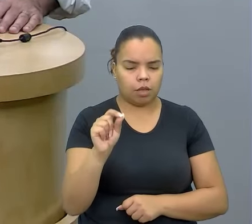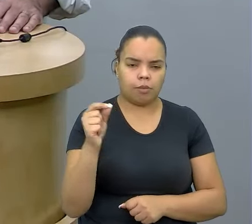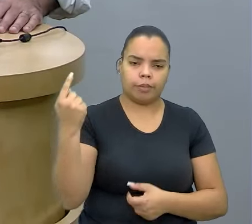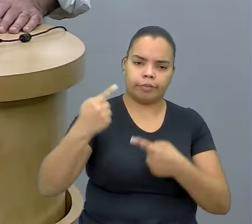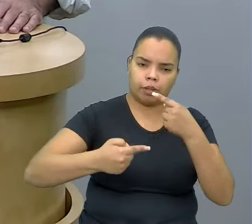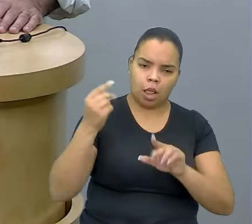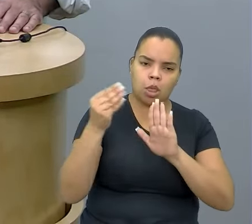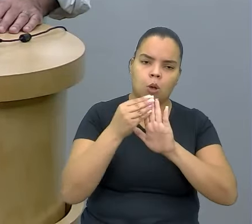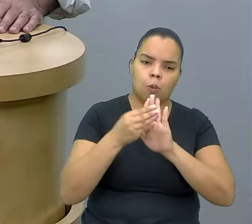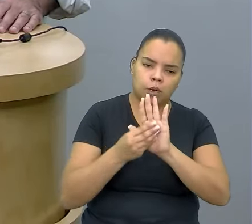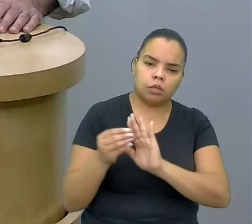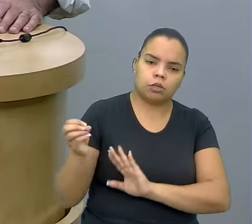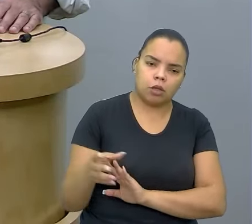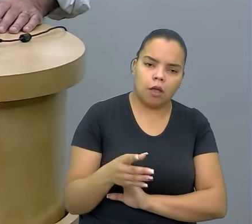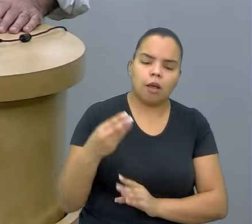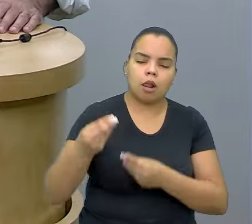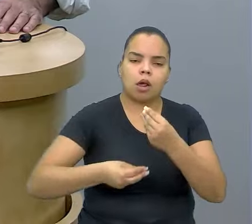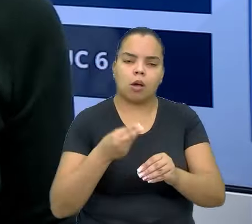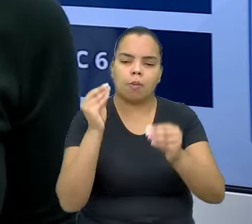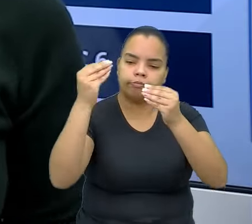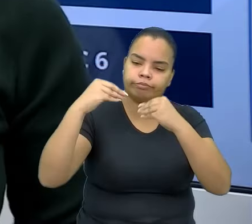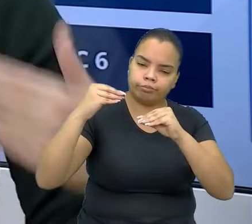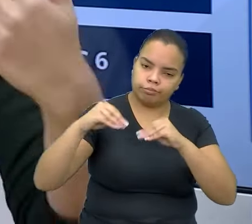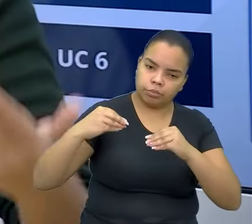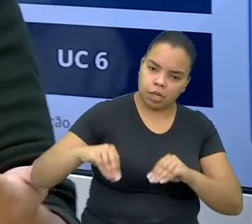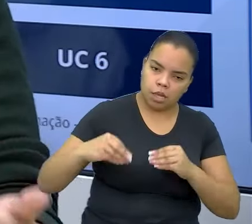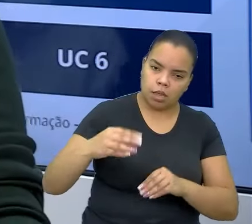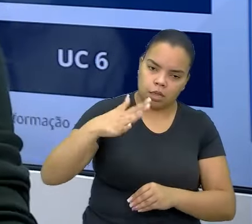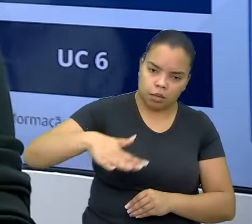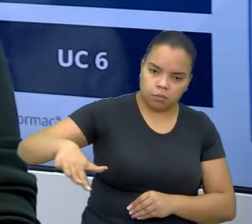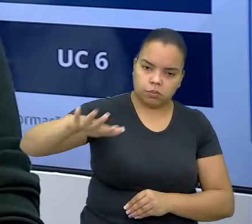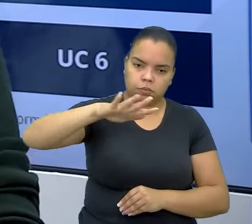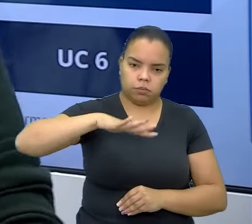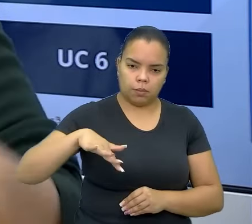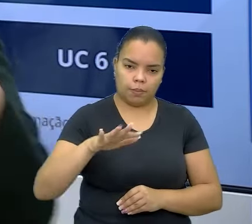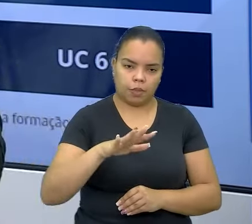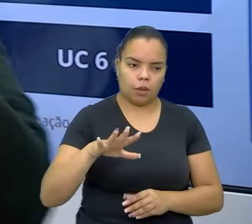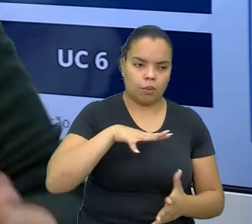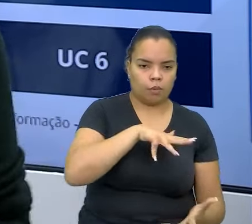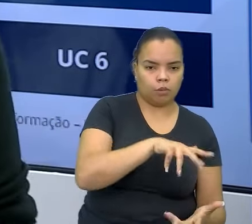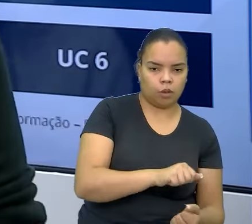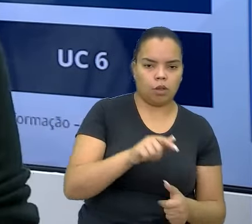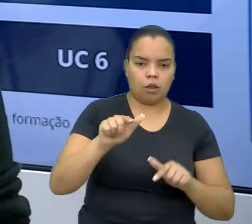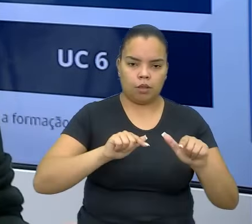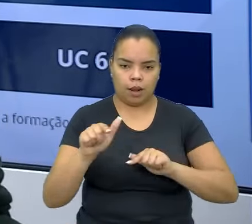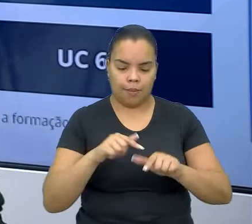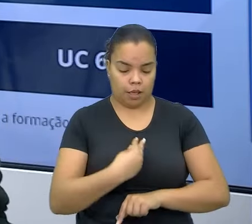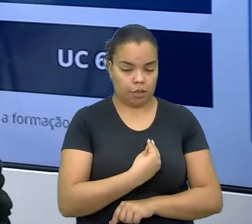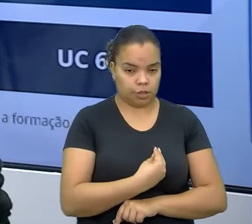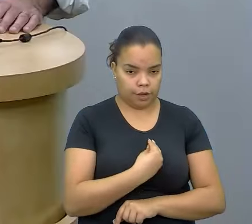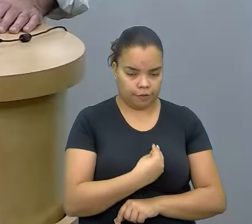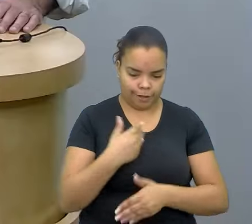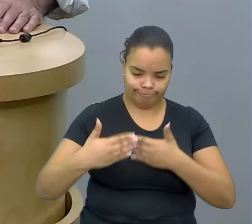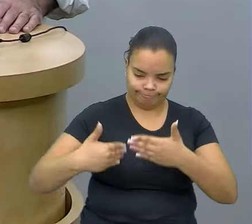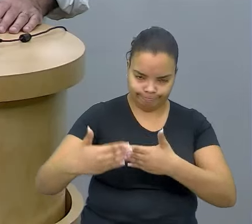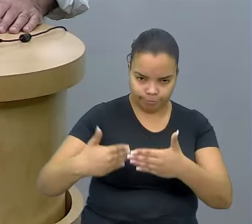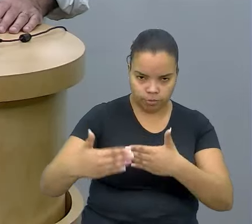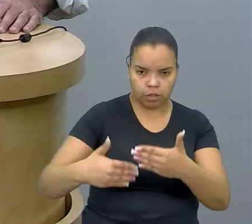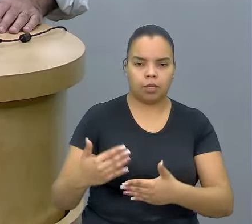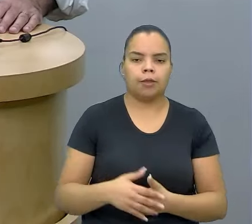mostrando a aplicabilidade, né, de tudo que a gente aprendeu na formação geral básica no mundo do trabalho, né, na nossa vida, no nosso cotidiano, né?